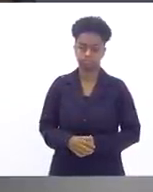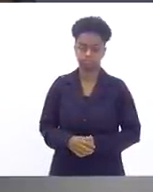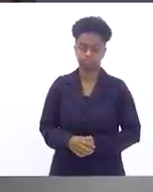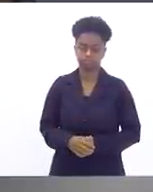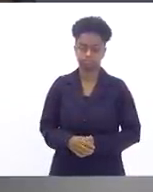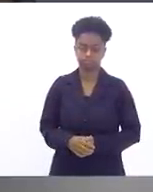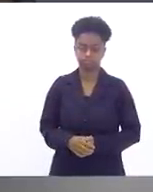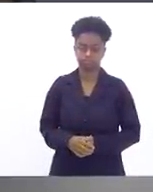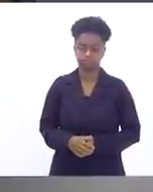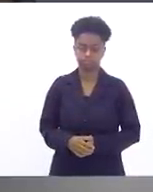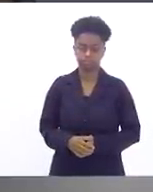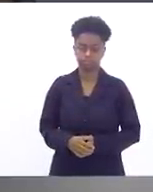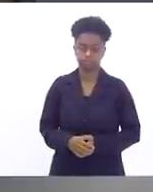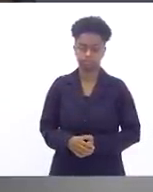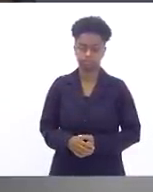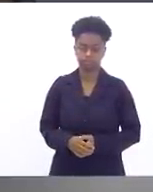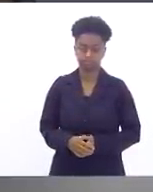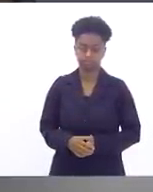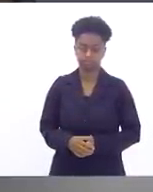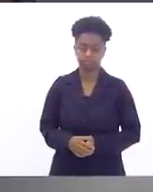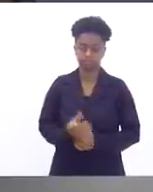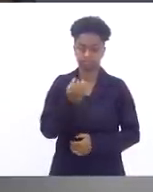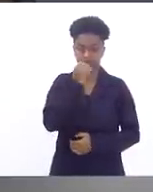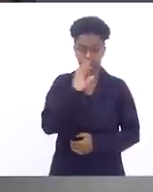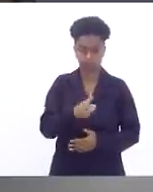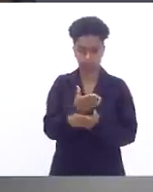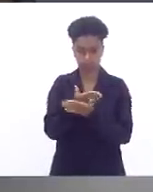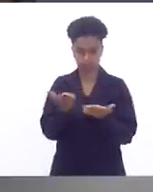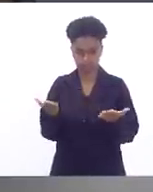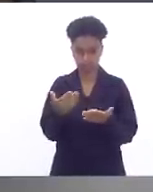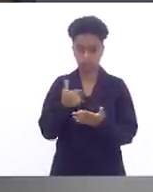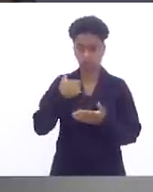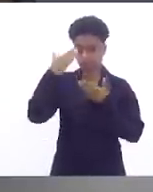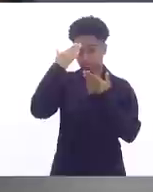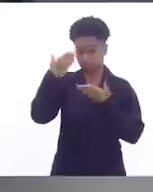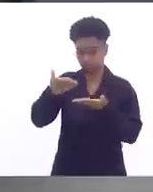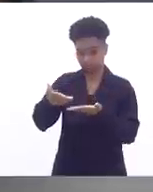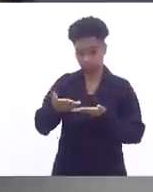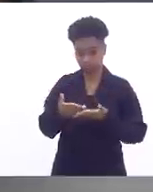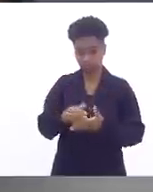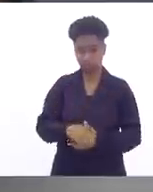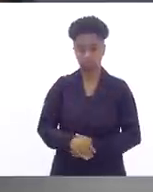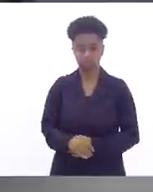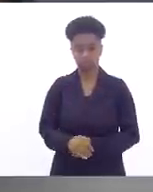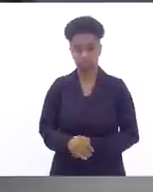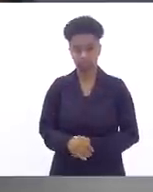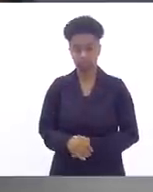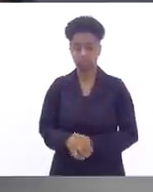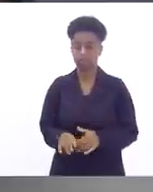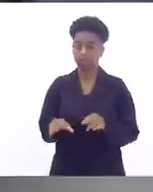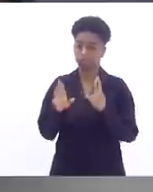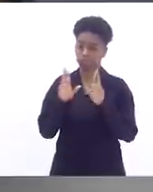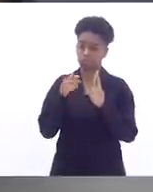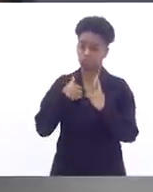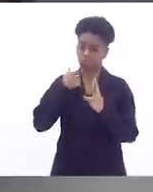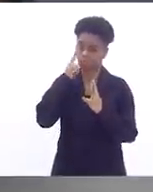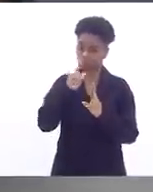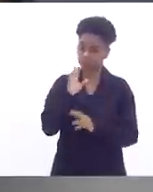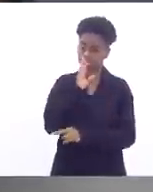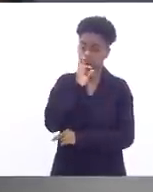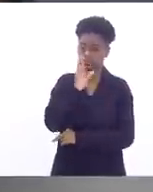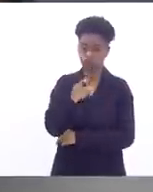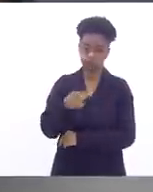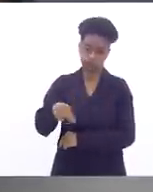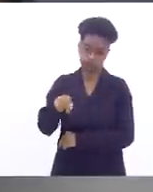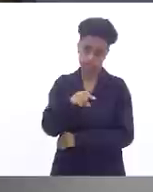pessoal boa tarde a vocês Agradeço o convite e espero atender as demandas de vocês dentro